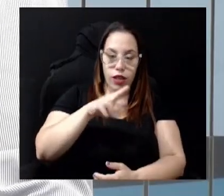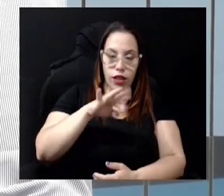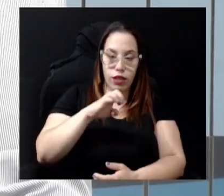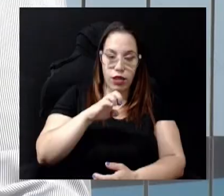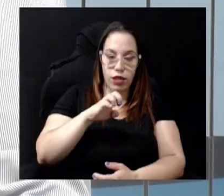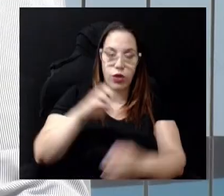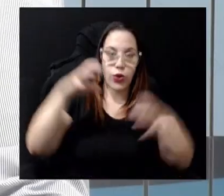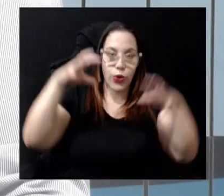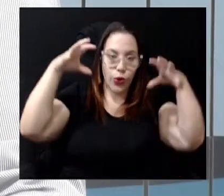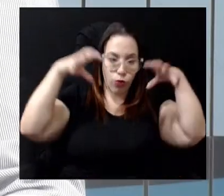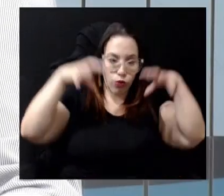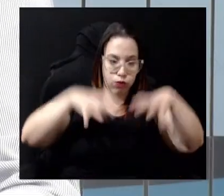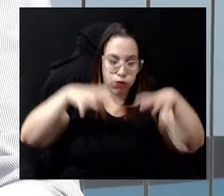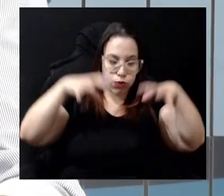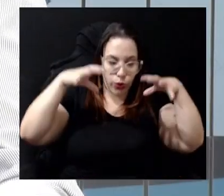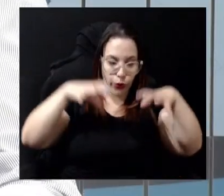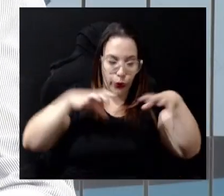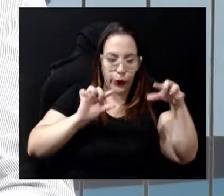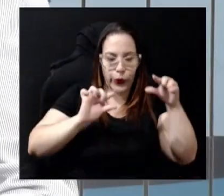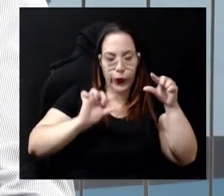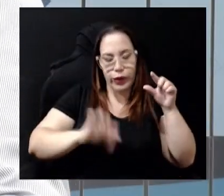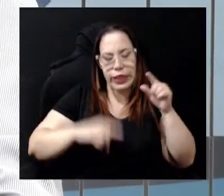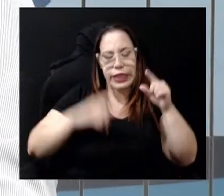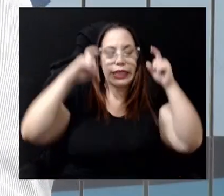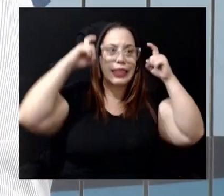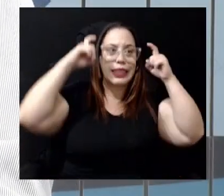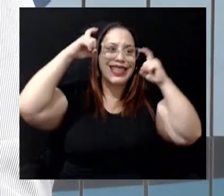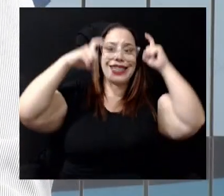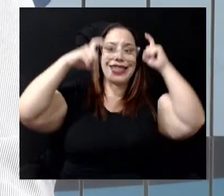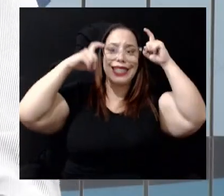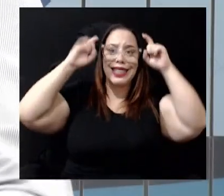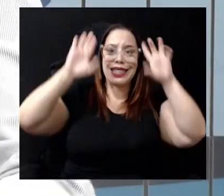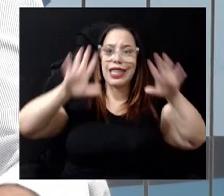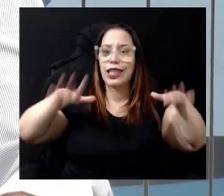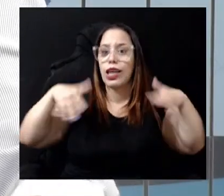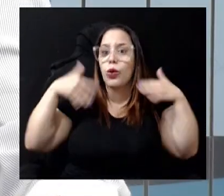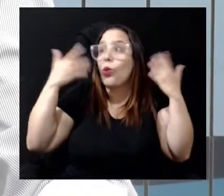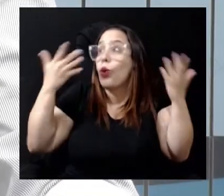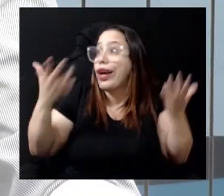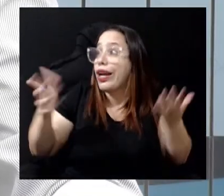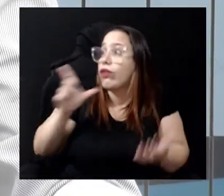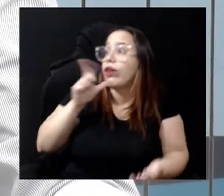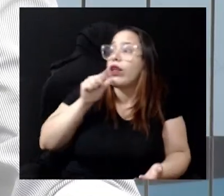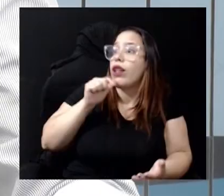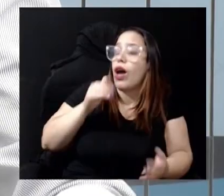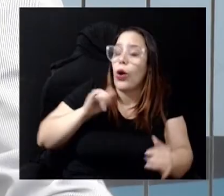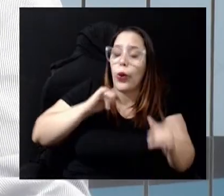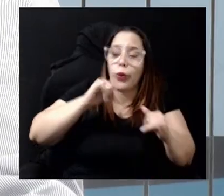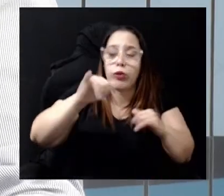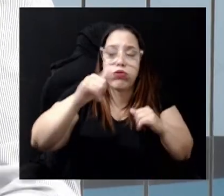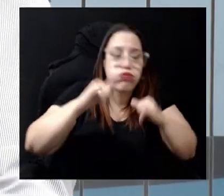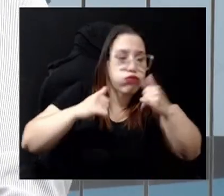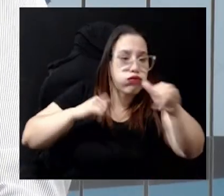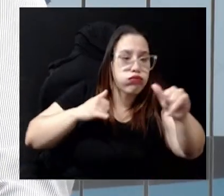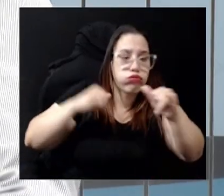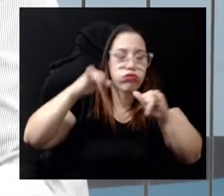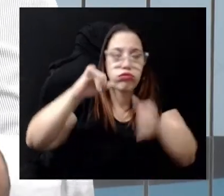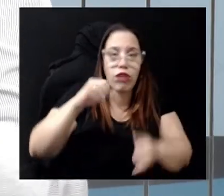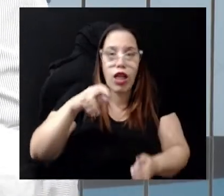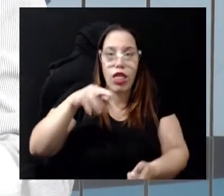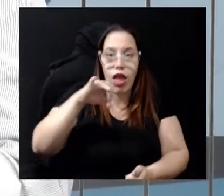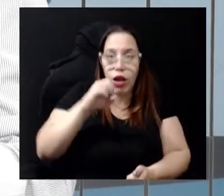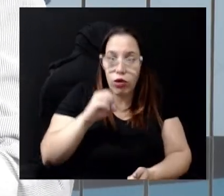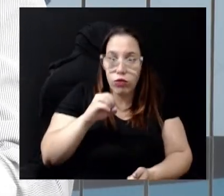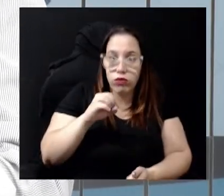menos, a gente fica preocupado até quando a gente tem água para gerar energia, e aí colocamos as termoelétricas para queimar. Isso aumenta o custo.